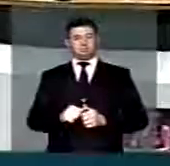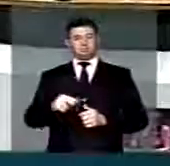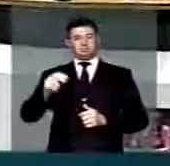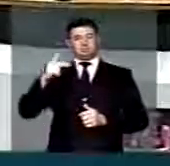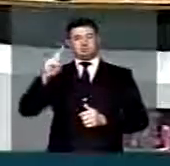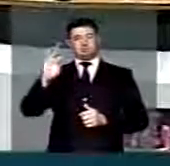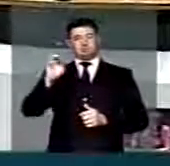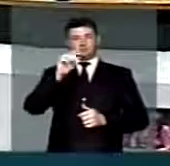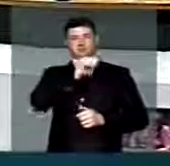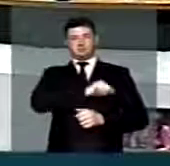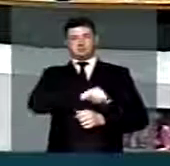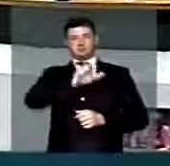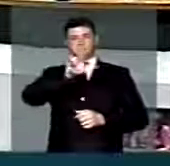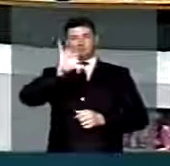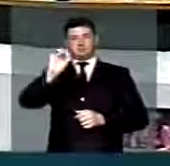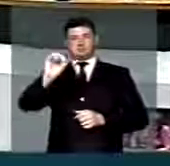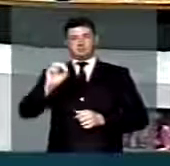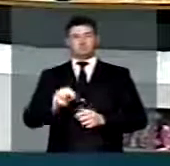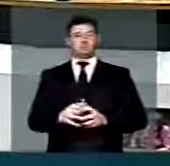Tietê,